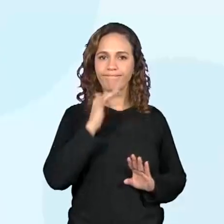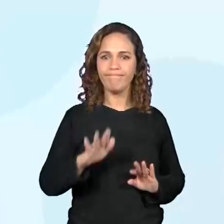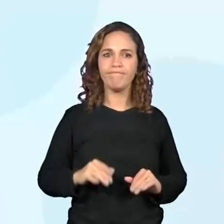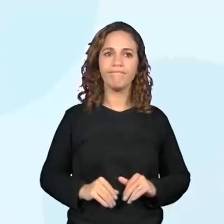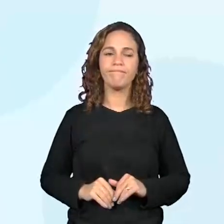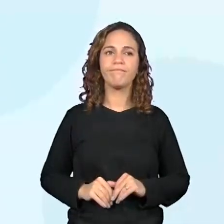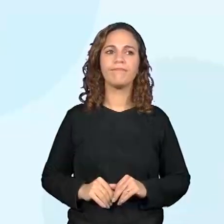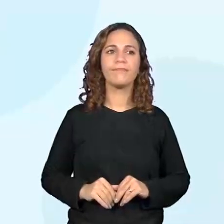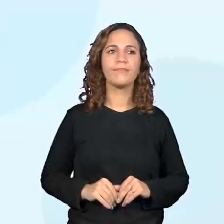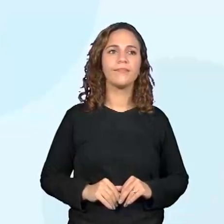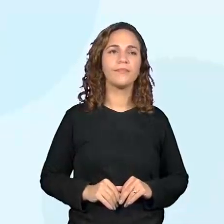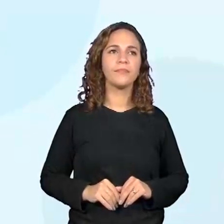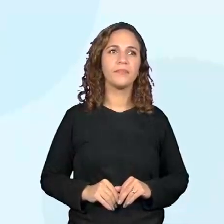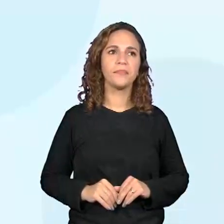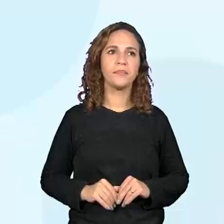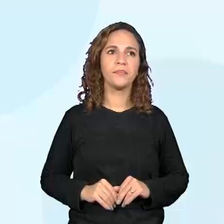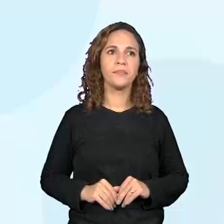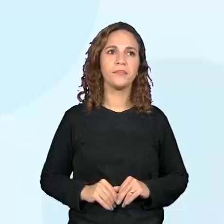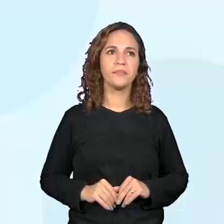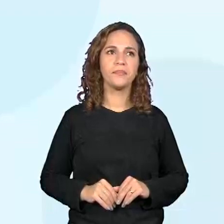deixa eu ativar aqui.